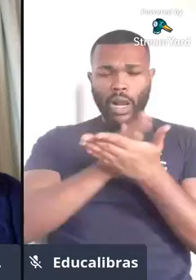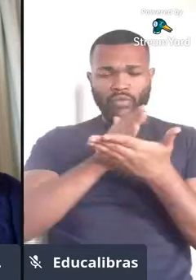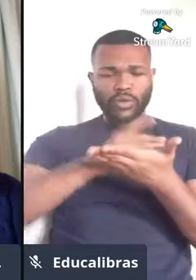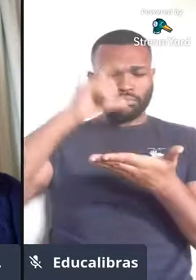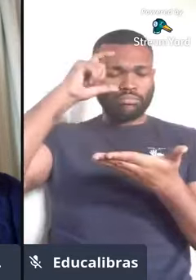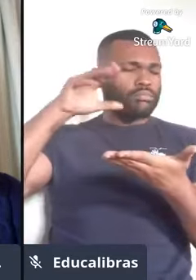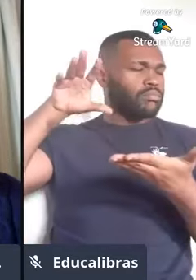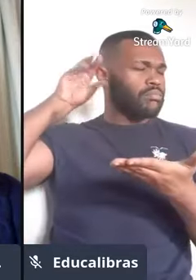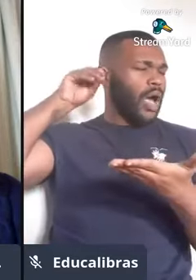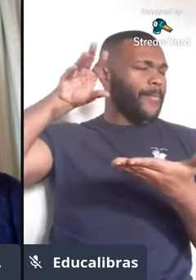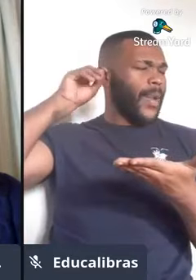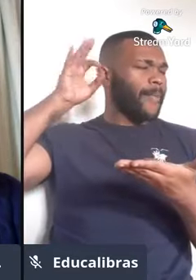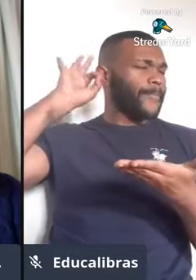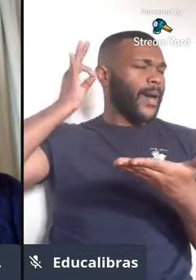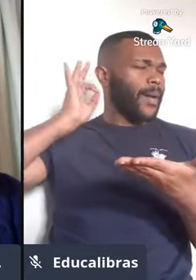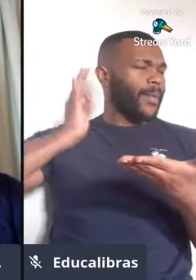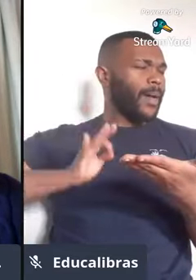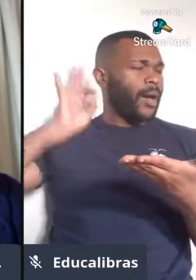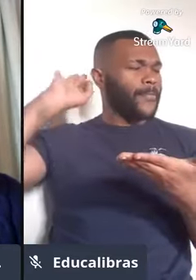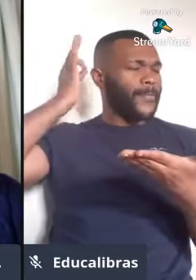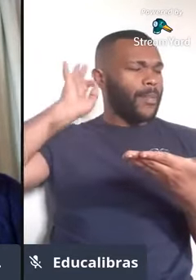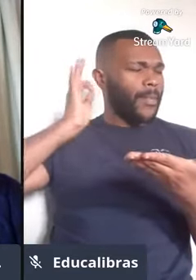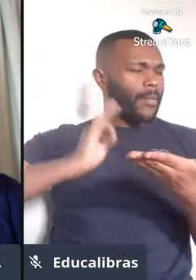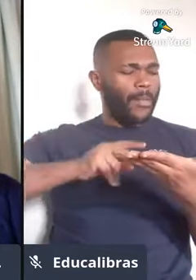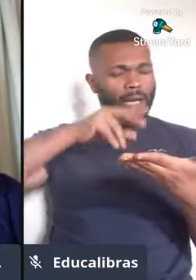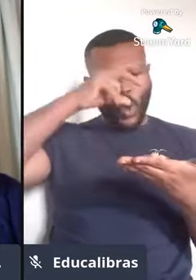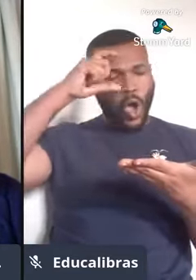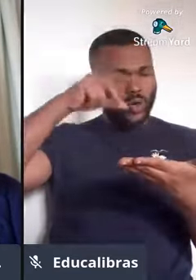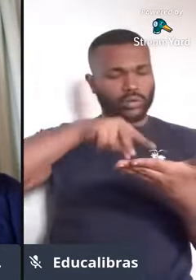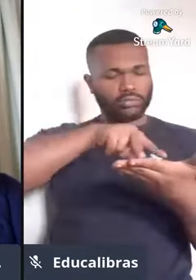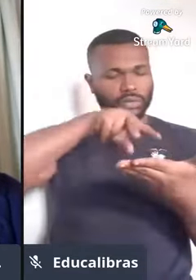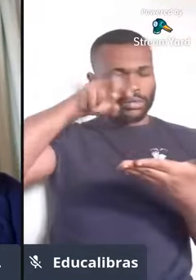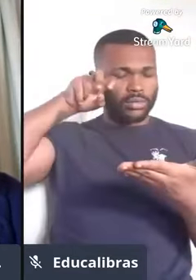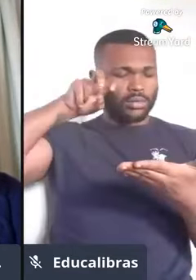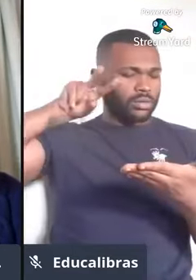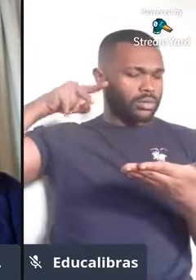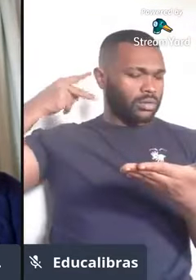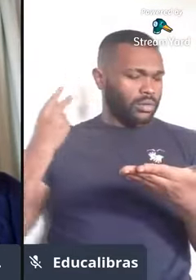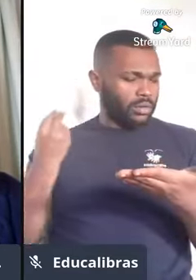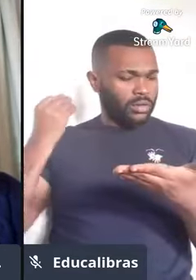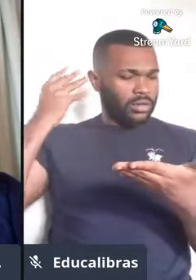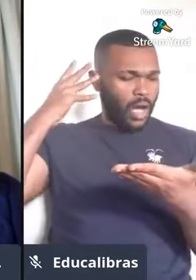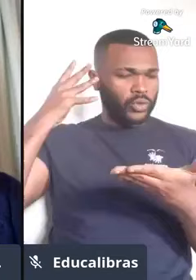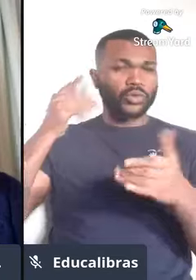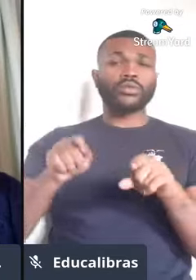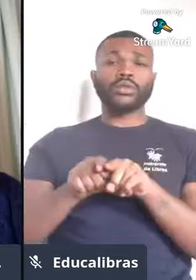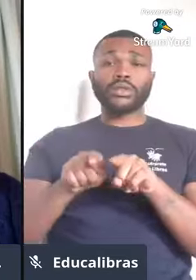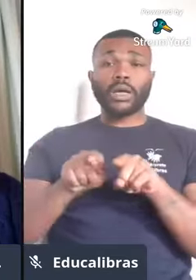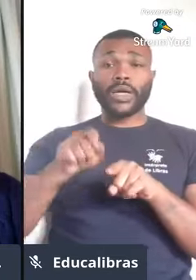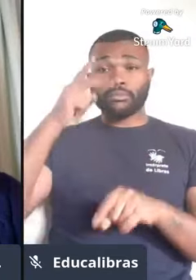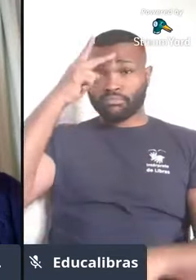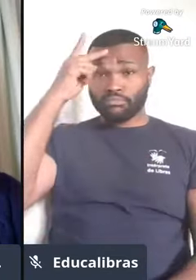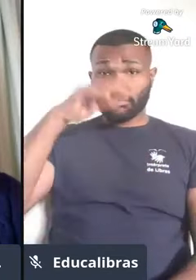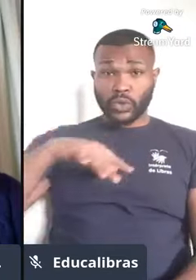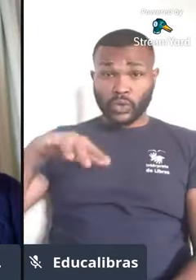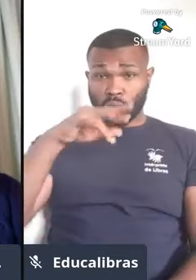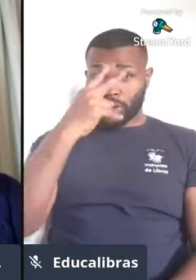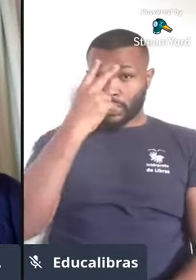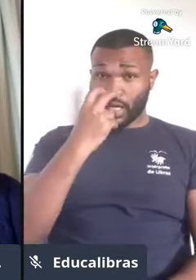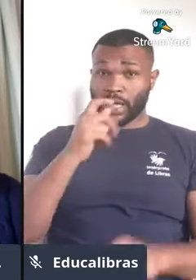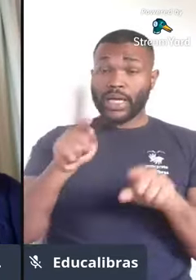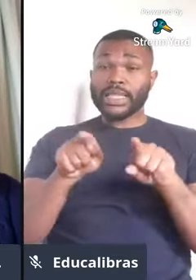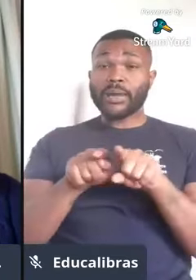fantástico. E até ouvi dizer que não só as pessoas com deficiência visual, mas mesmo pessoas com baixa